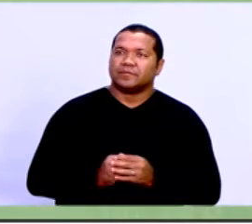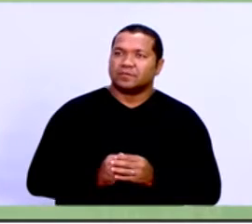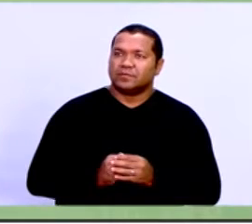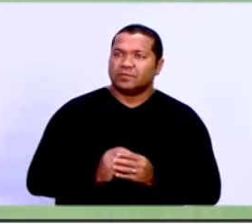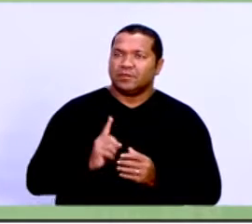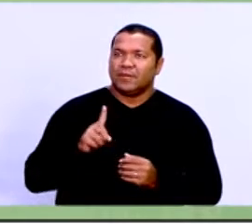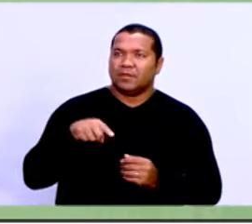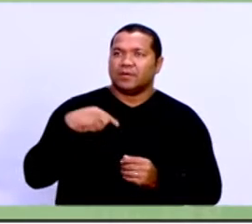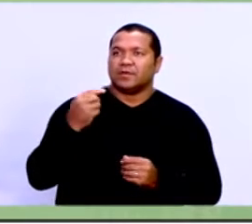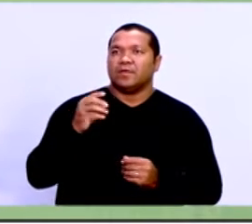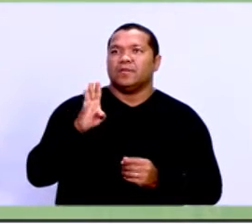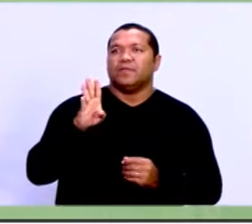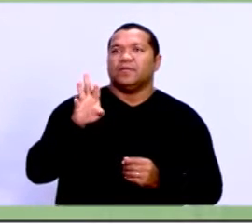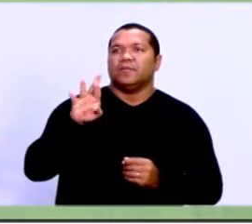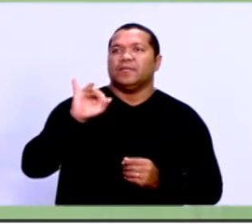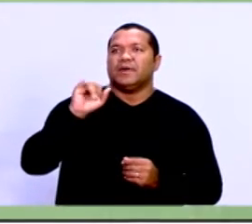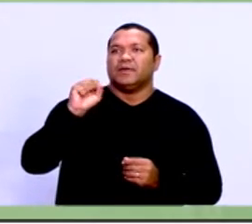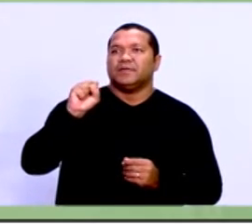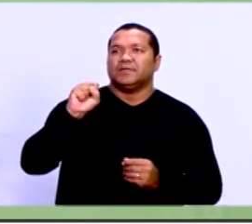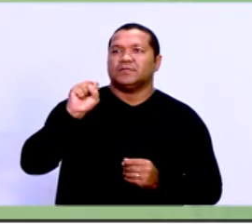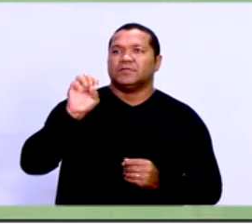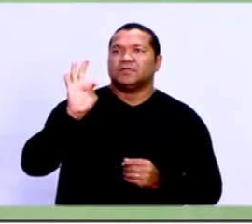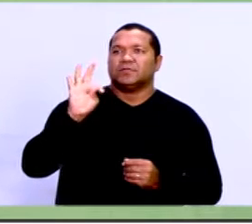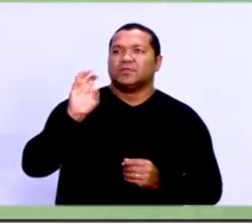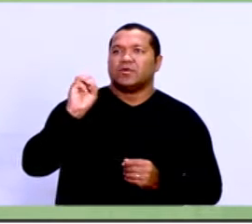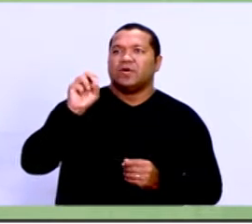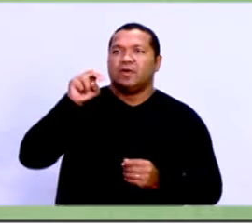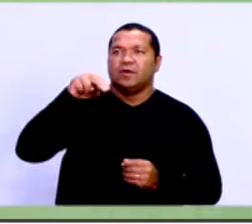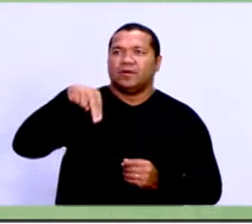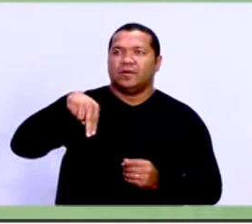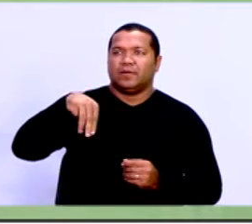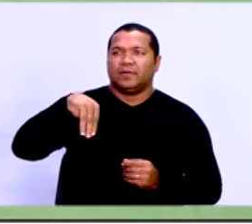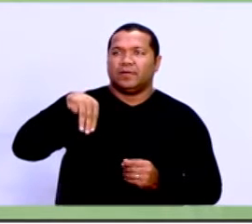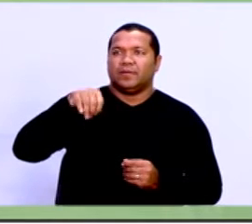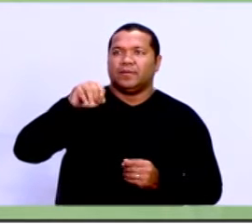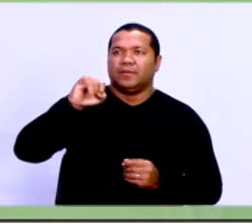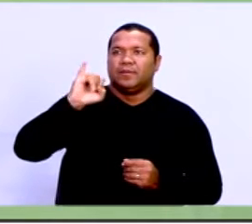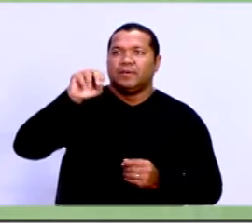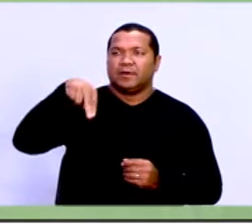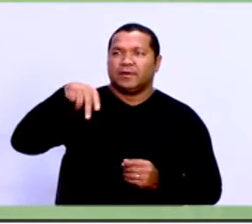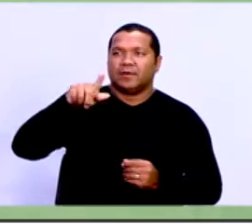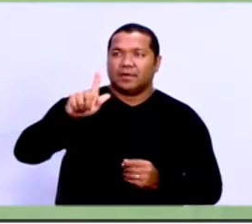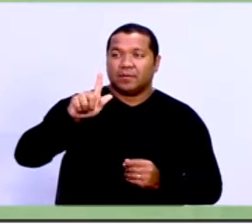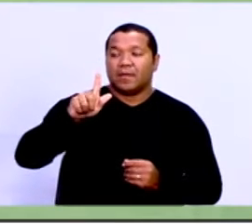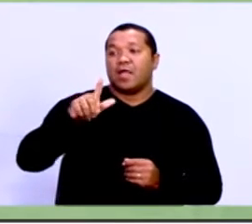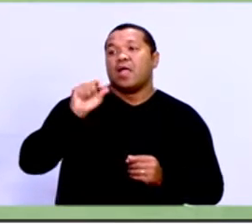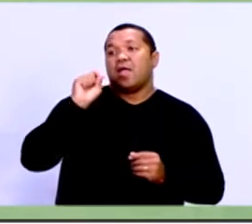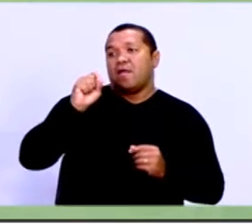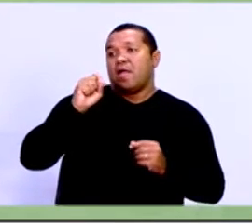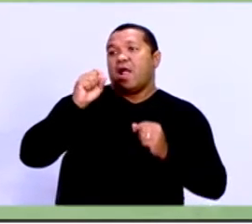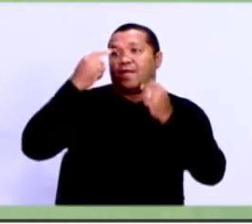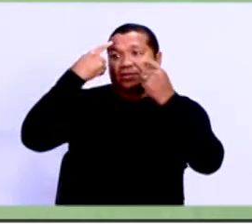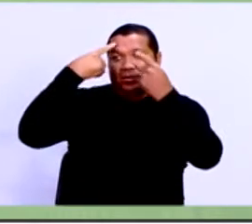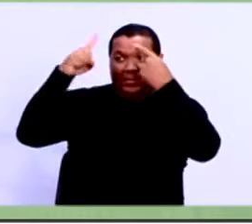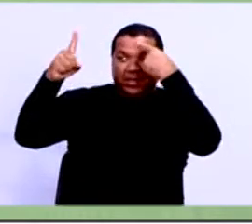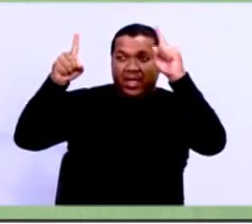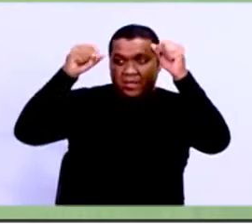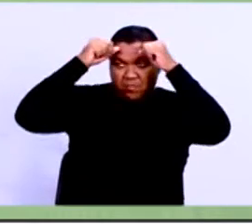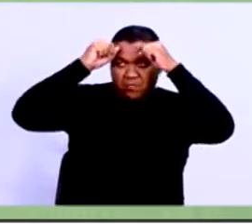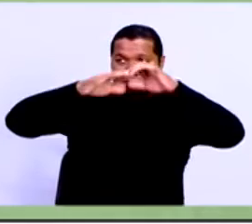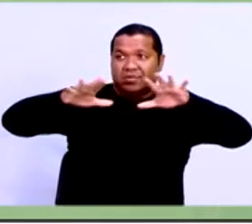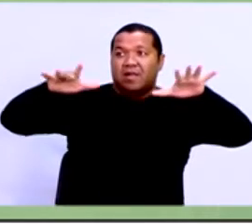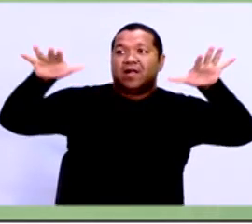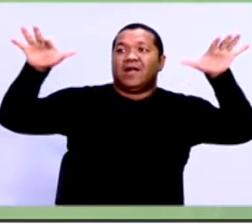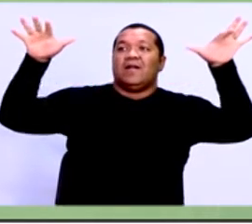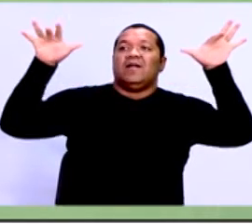técnica é o brainstorm que o chamado tempestade de idéias é